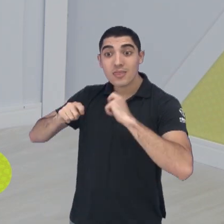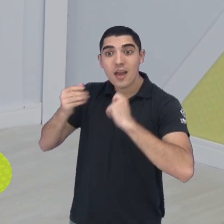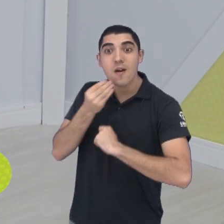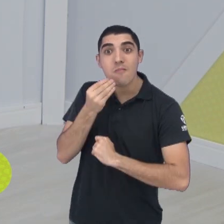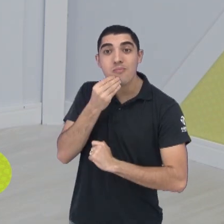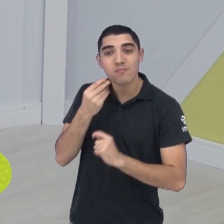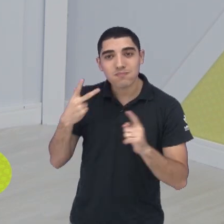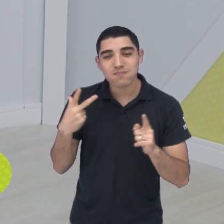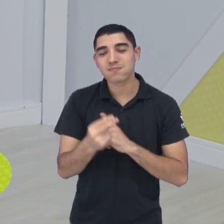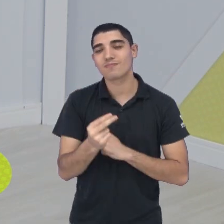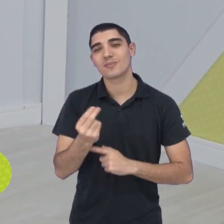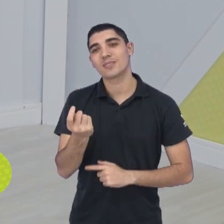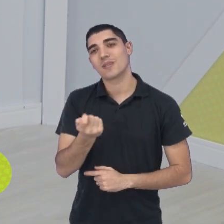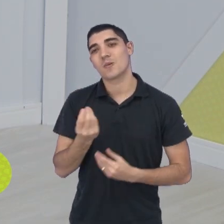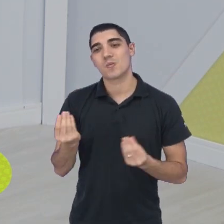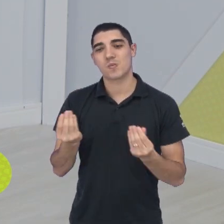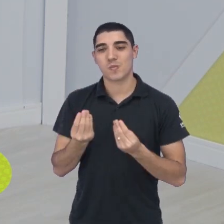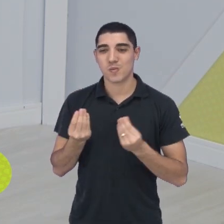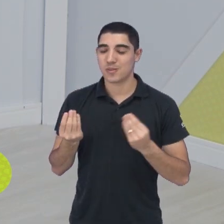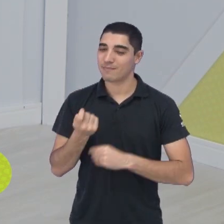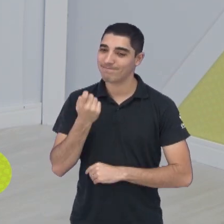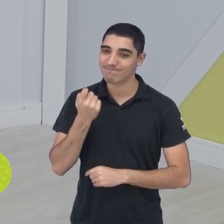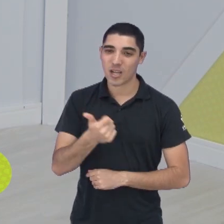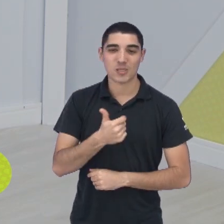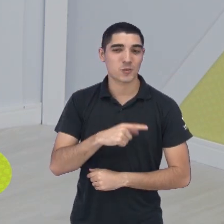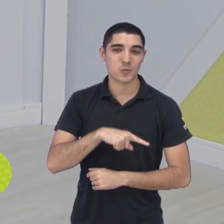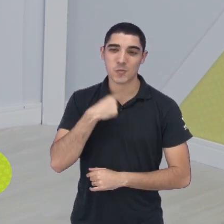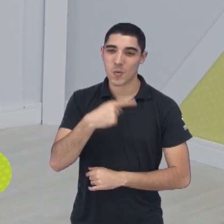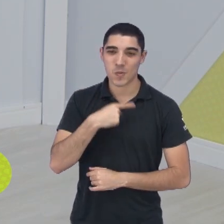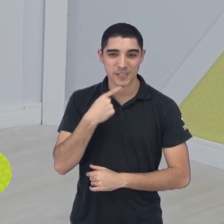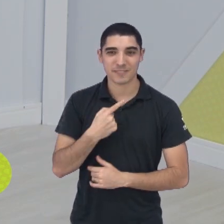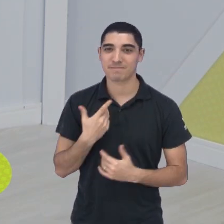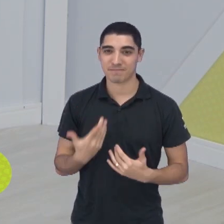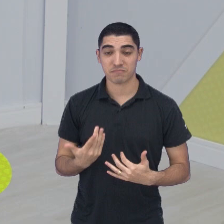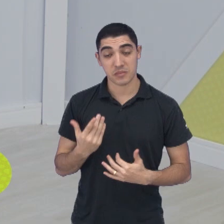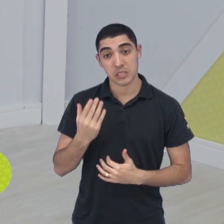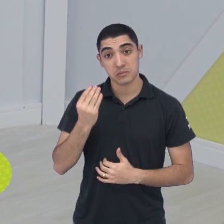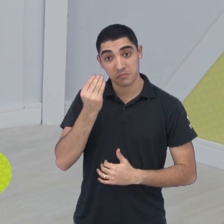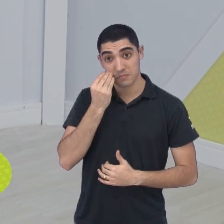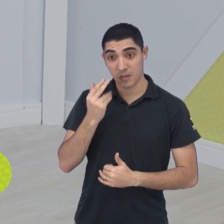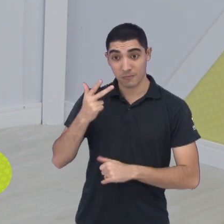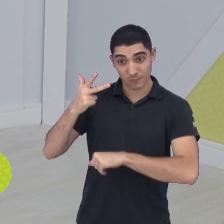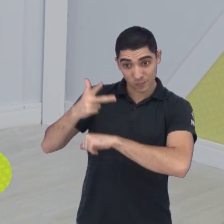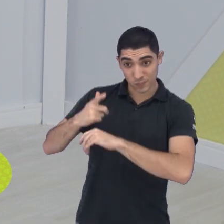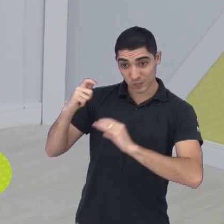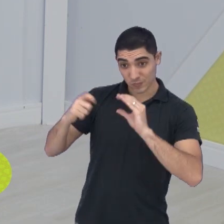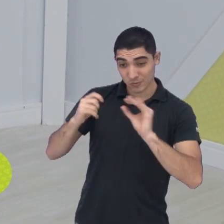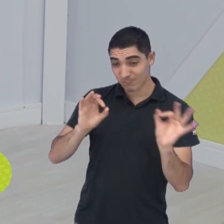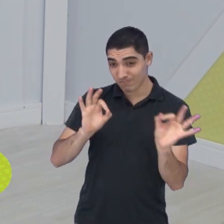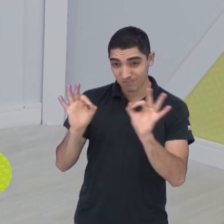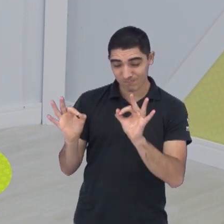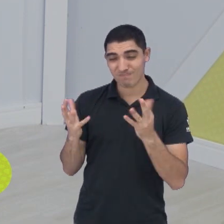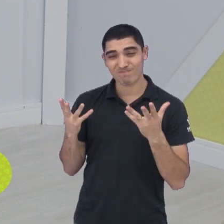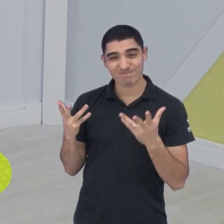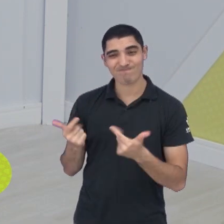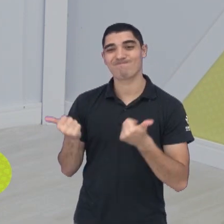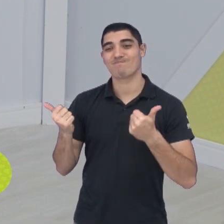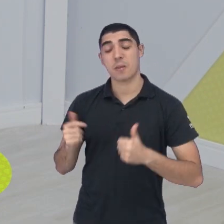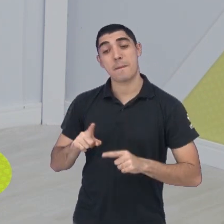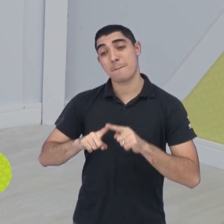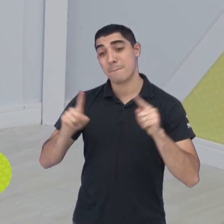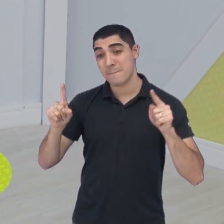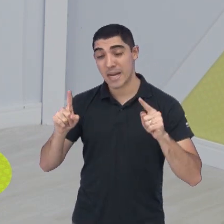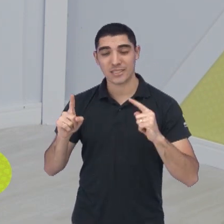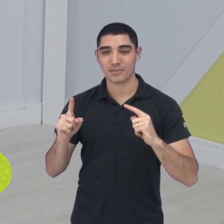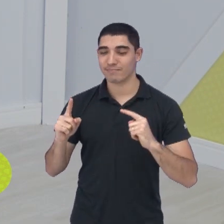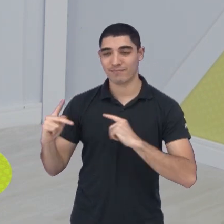bola, acabou não dando muita sorte. Se der, a gente vai mostrar esse lance que foi sensacional, mas a vitória não